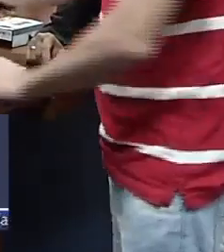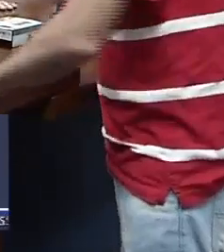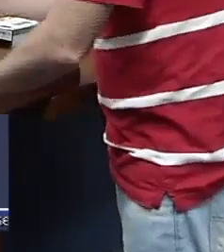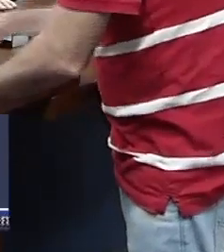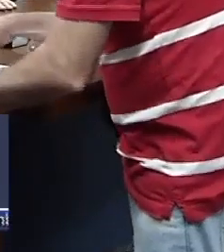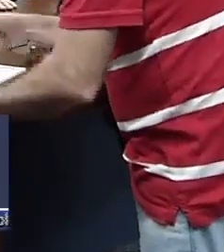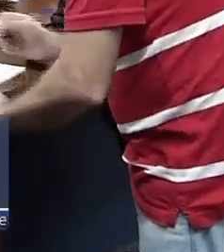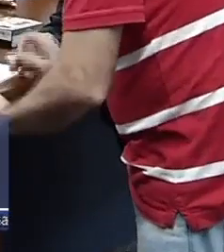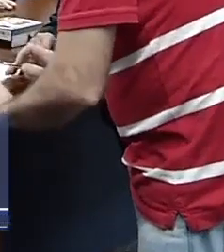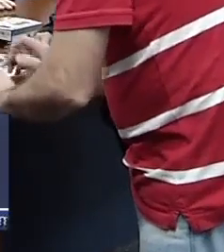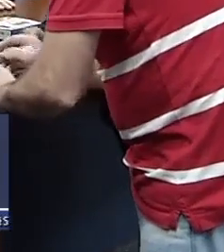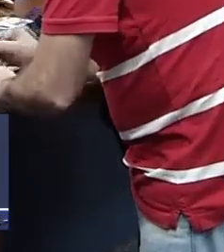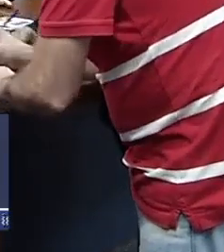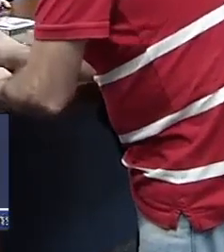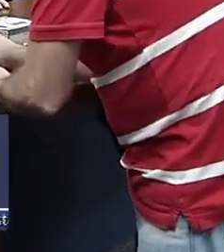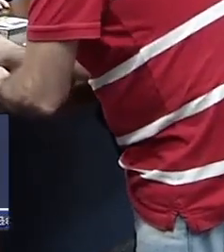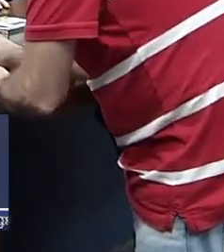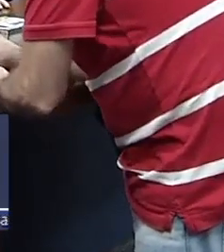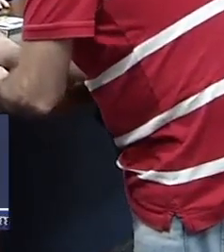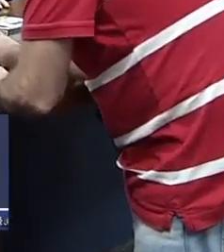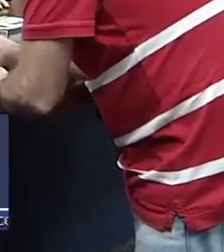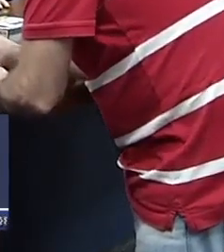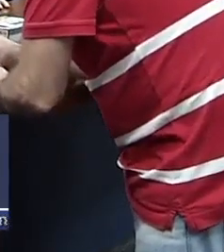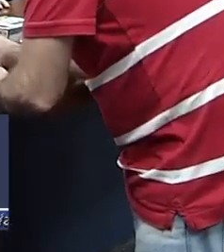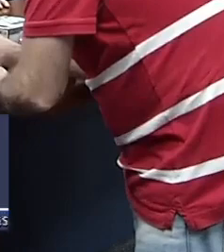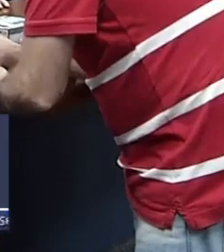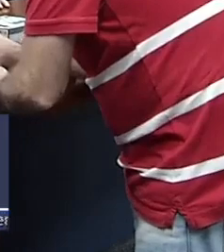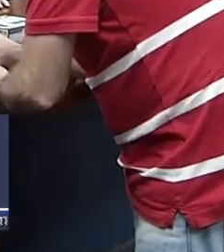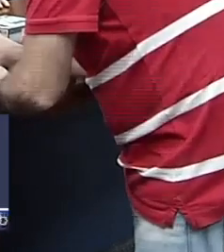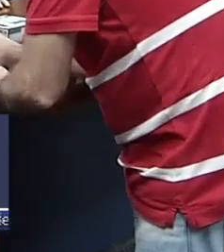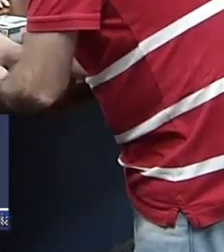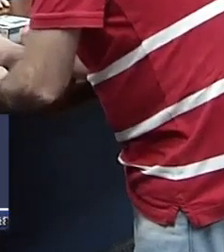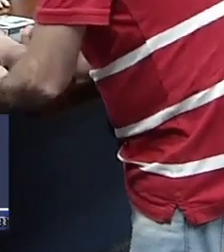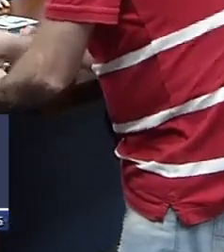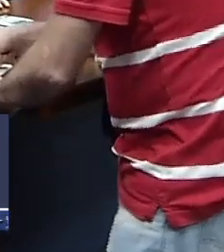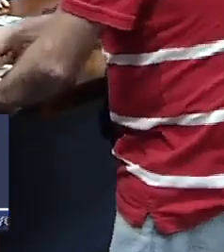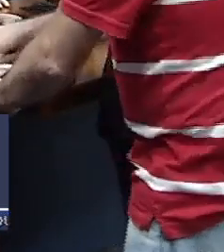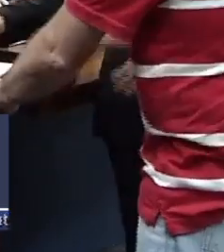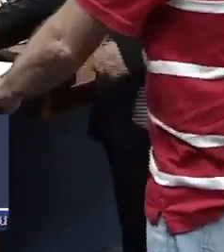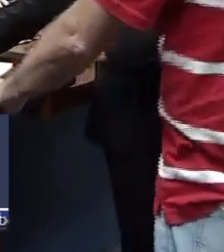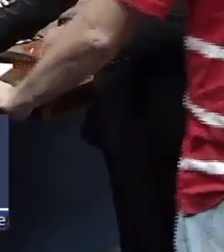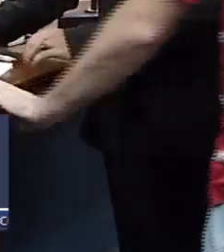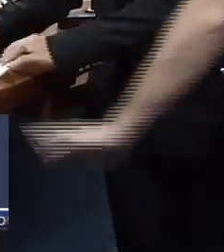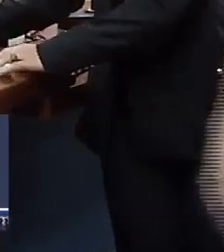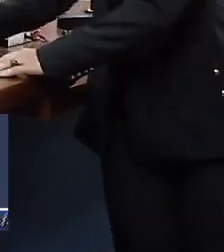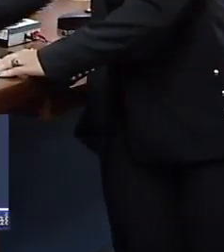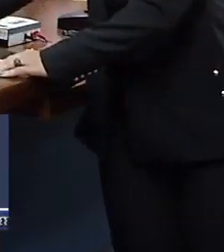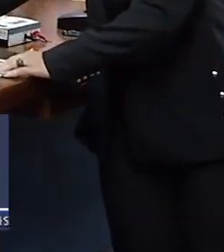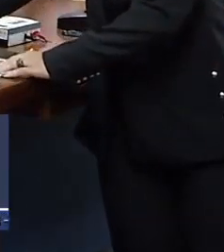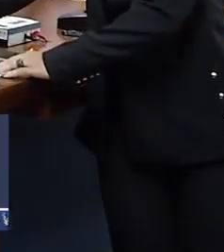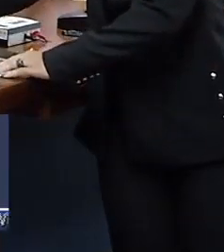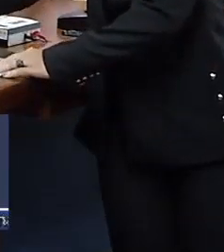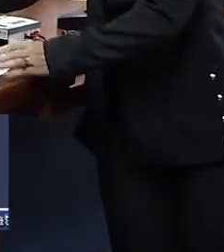pelo sindicato dos trabalhadores da agraer suplente ana cristina araújo ajala